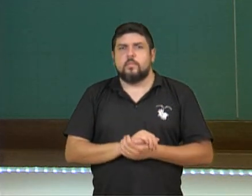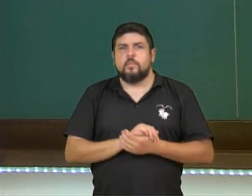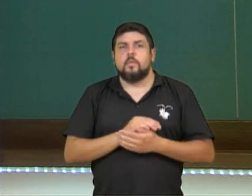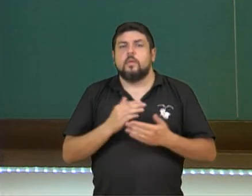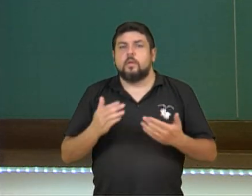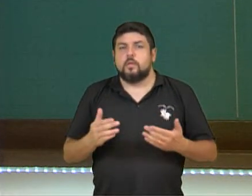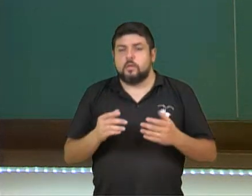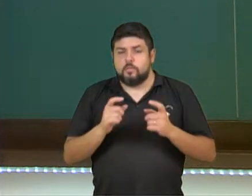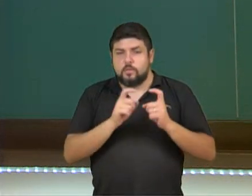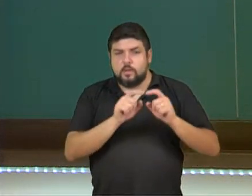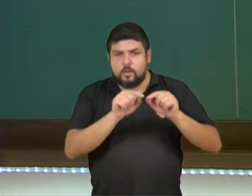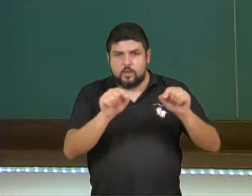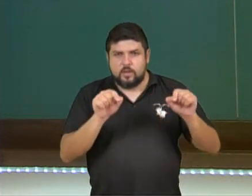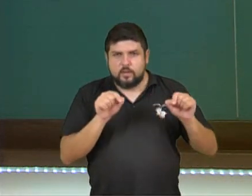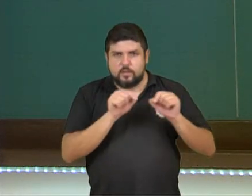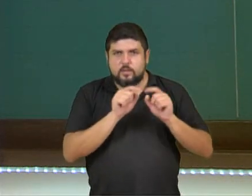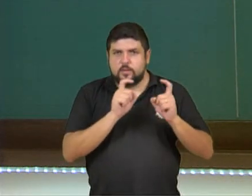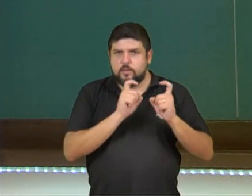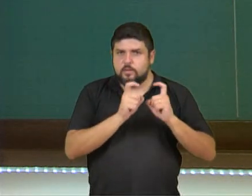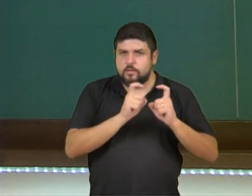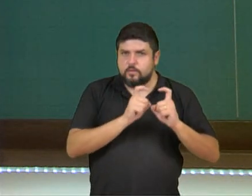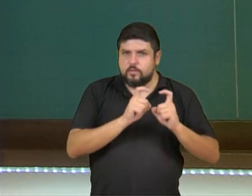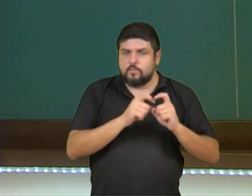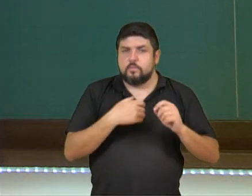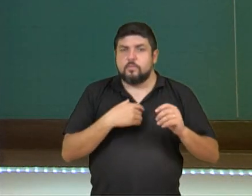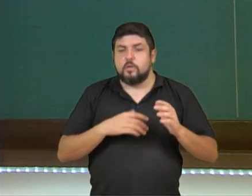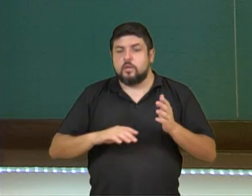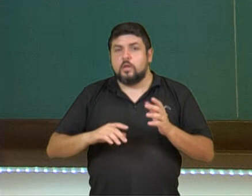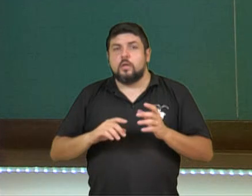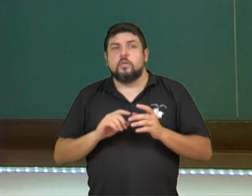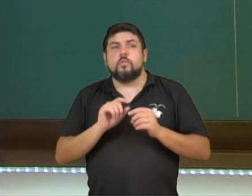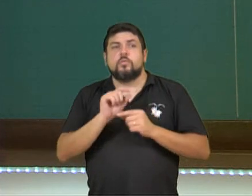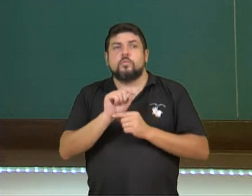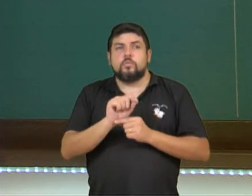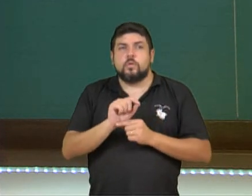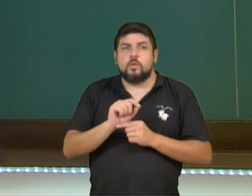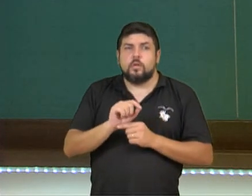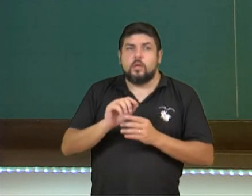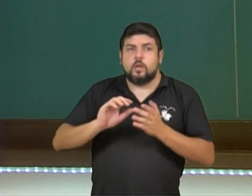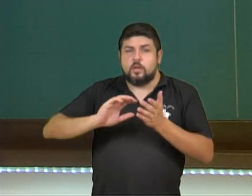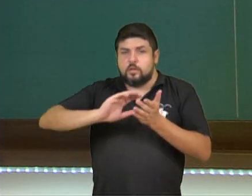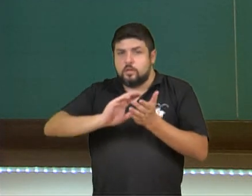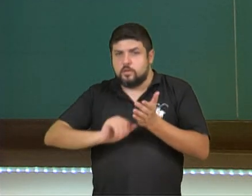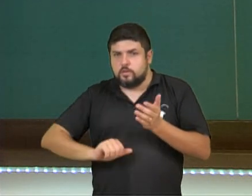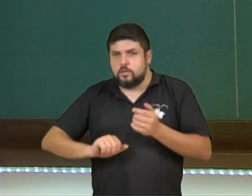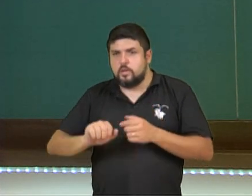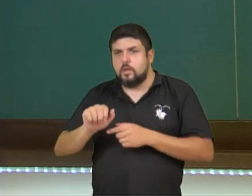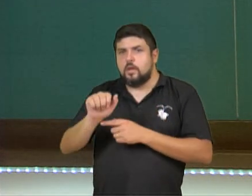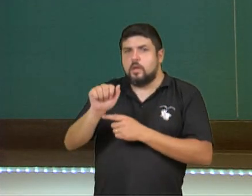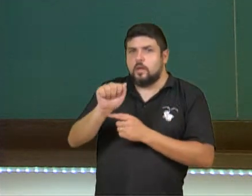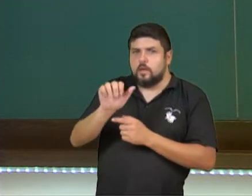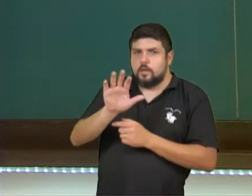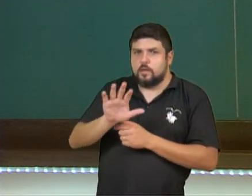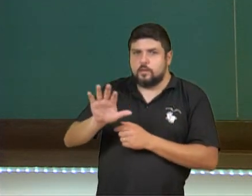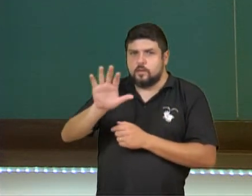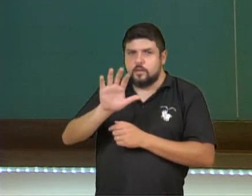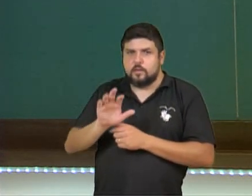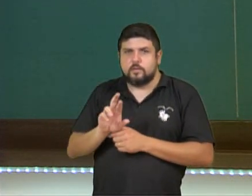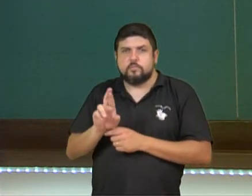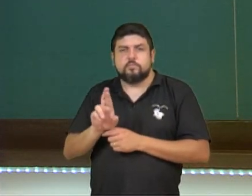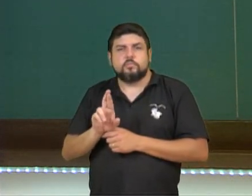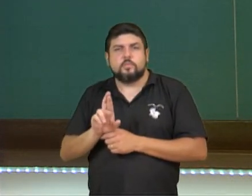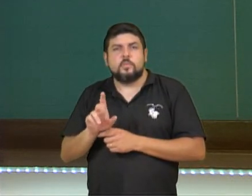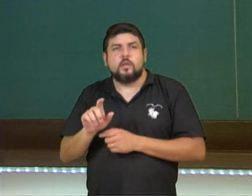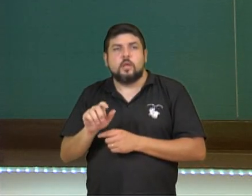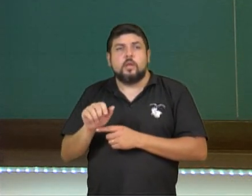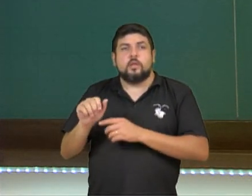a área total, tira a área do depósito, tira a área da recepção e tira a área comum aqui,